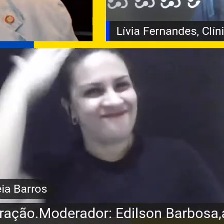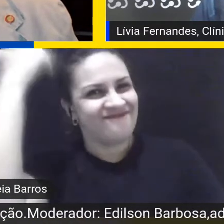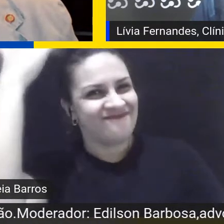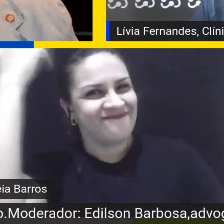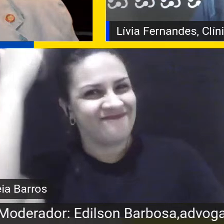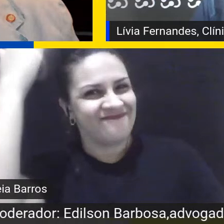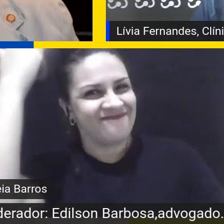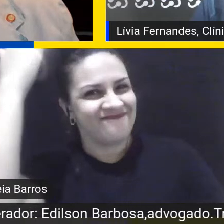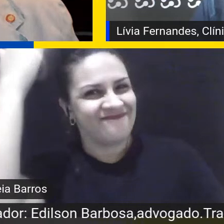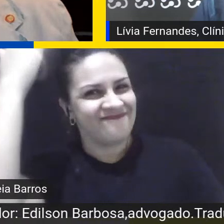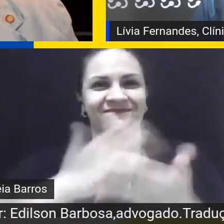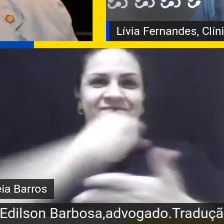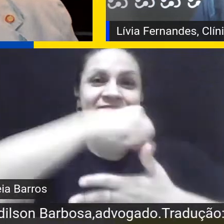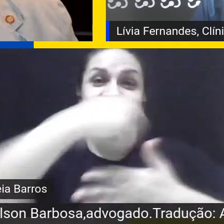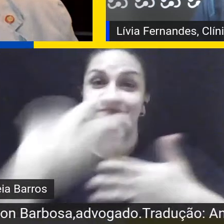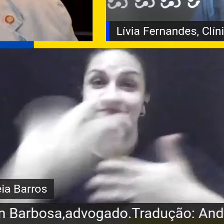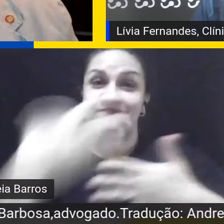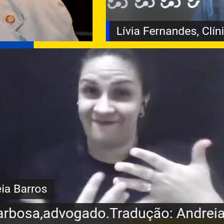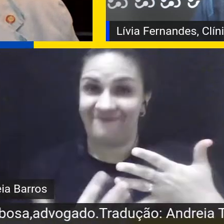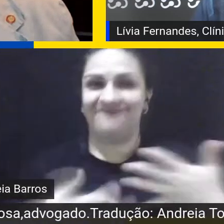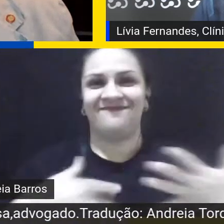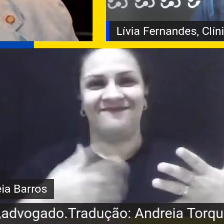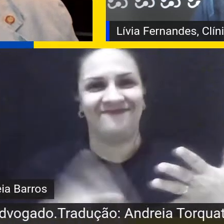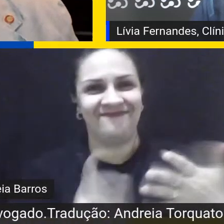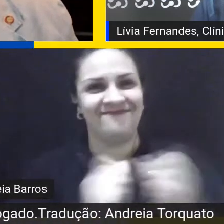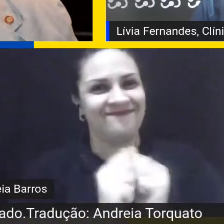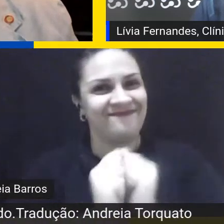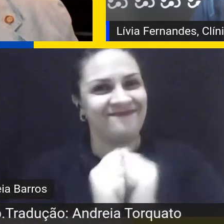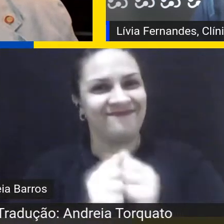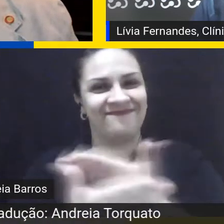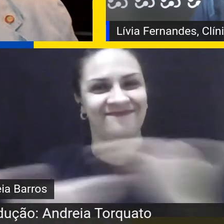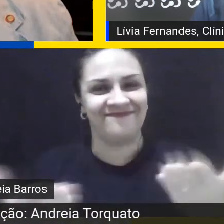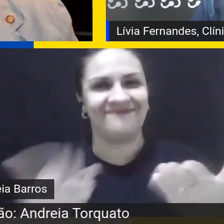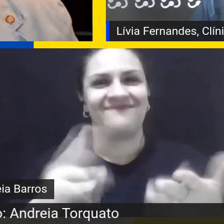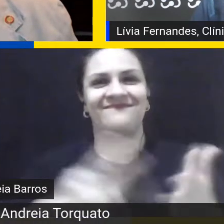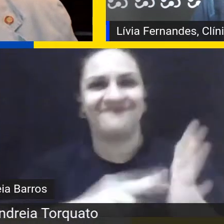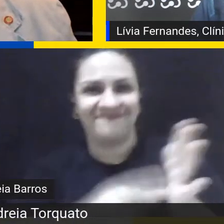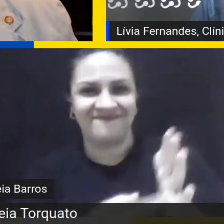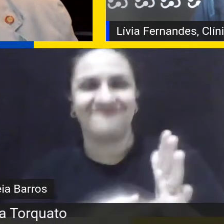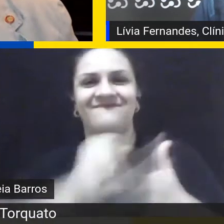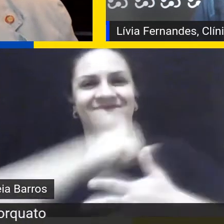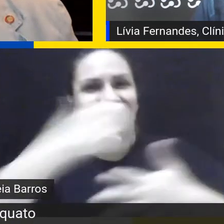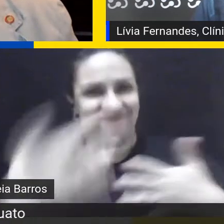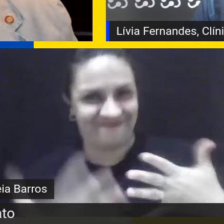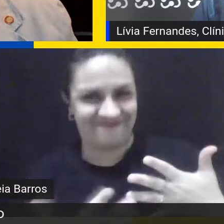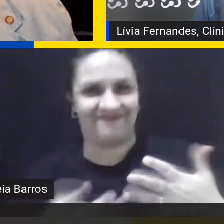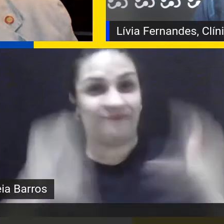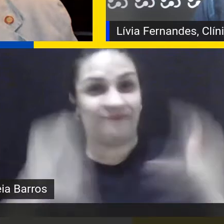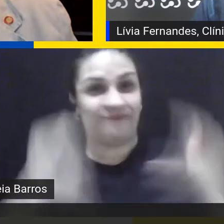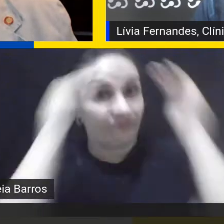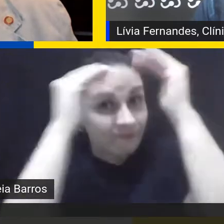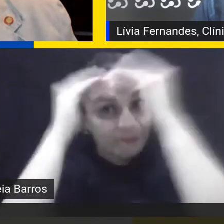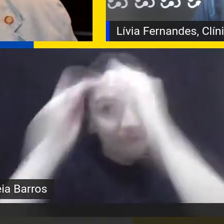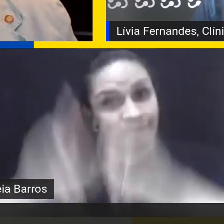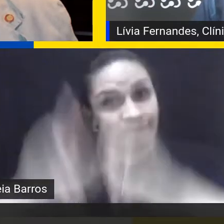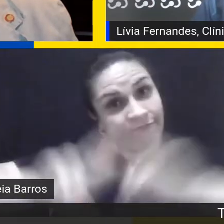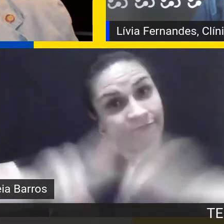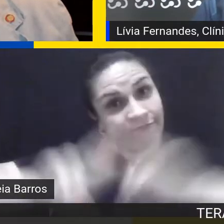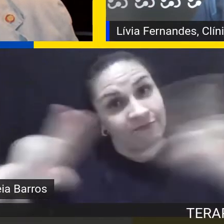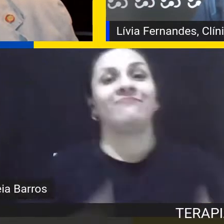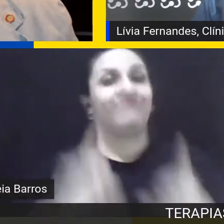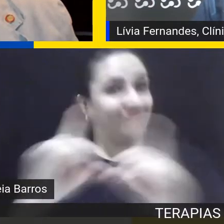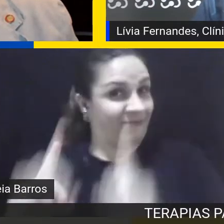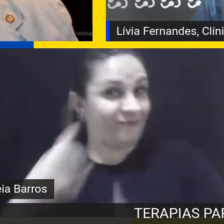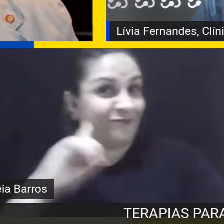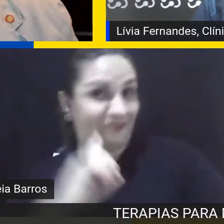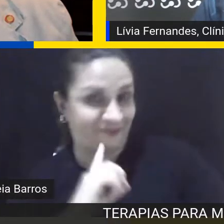Torquato, que gentilmente está aqui fazendo a tradução em Libras, em respeito à diversidade, né, a todos,